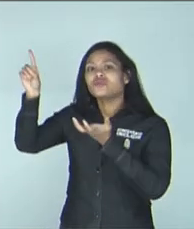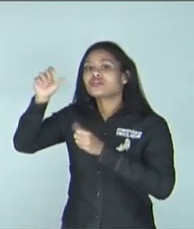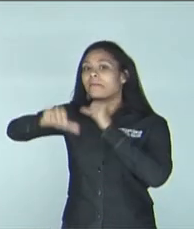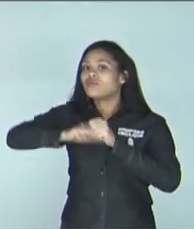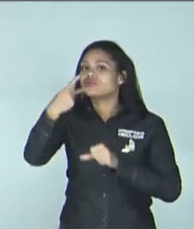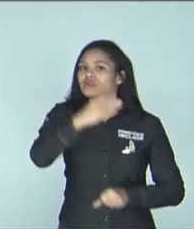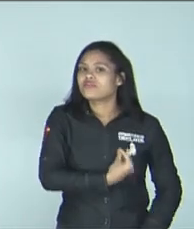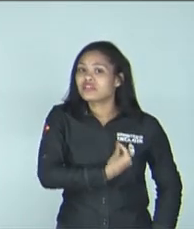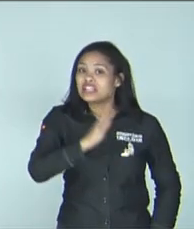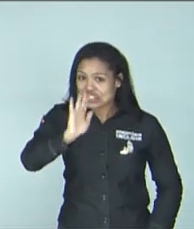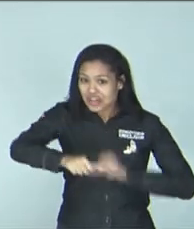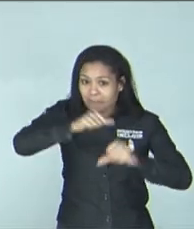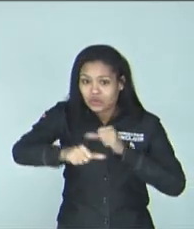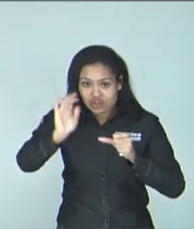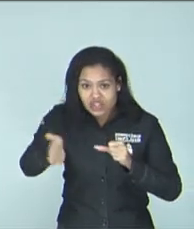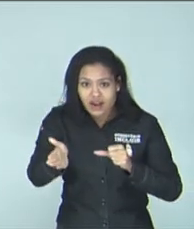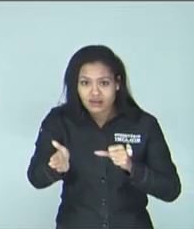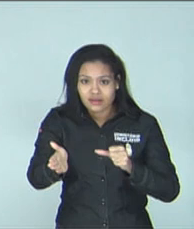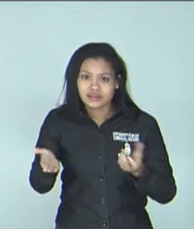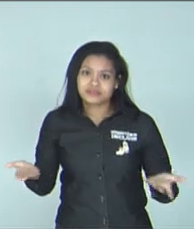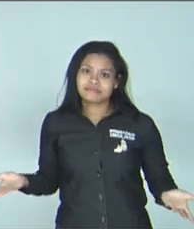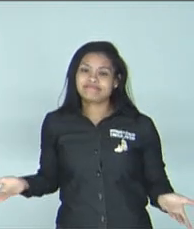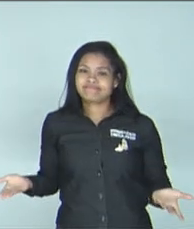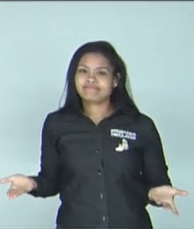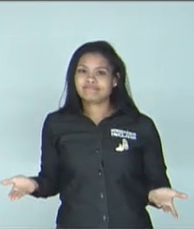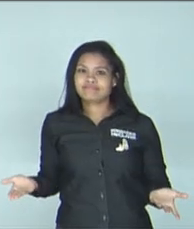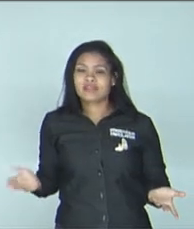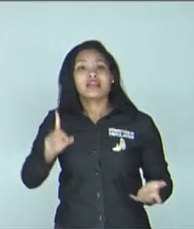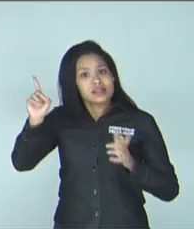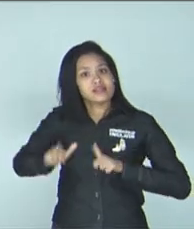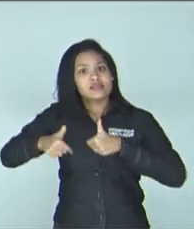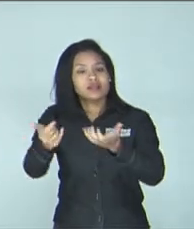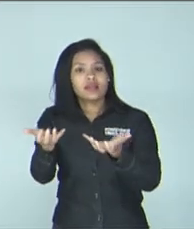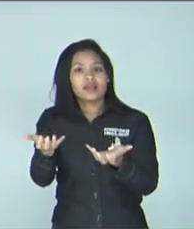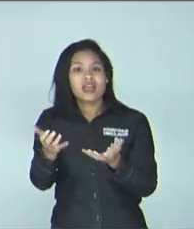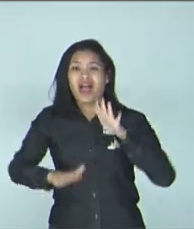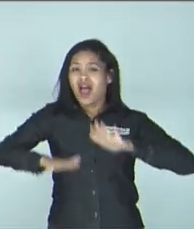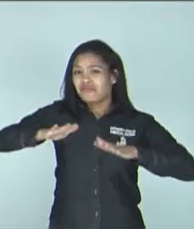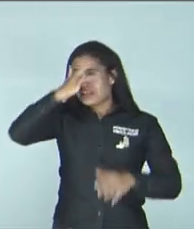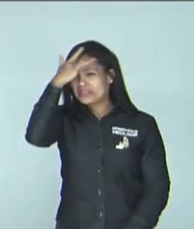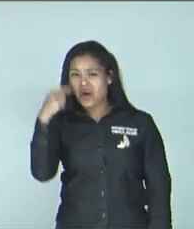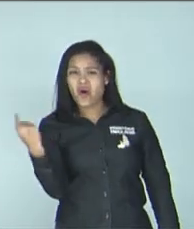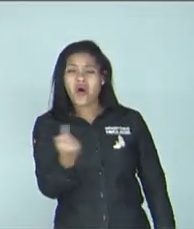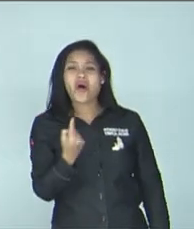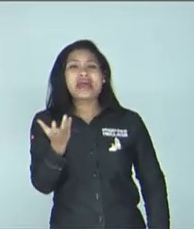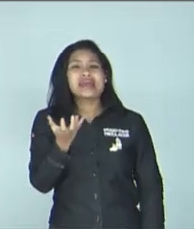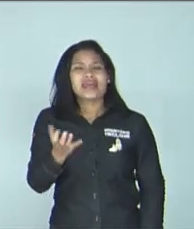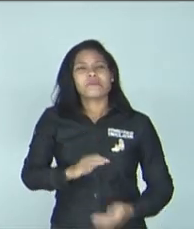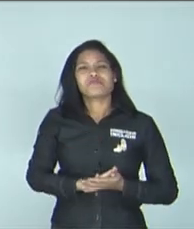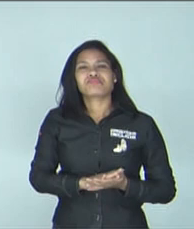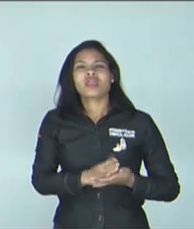e se você aprendeu a lição fundamental porque monte de nós estamos o meio dessa crise aprendendo as